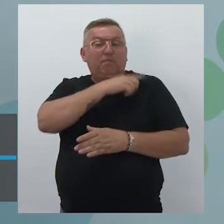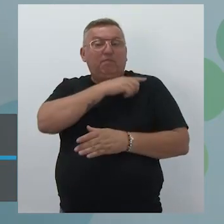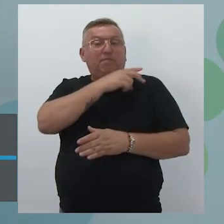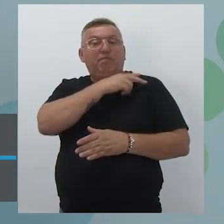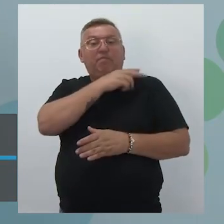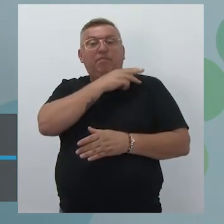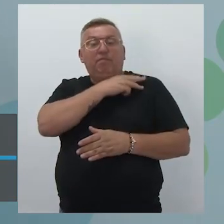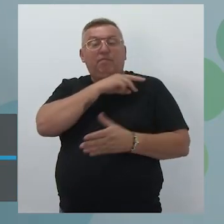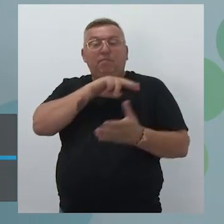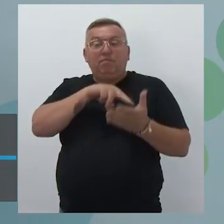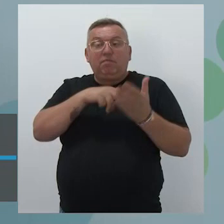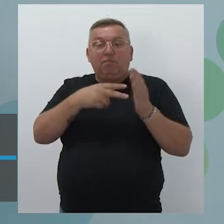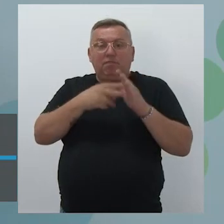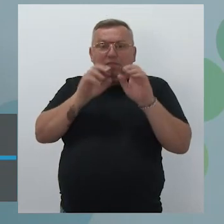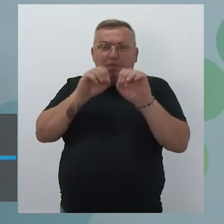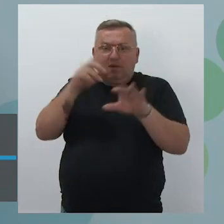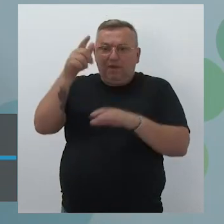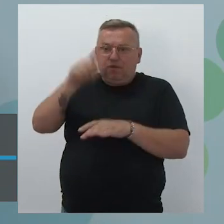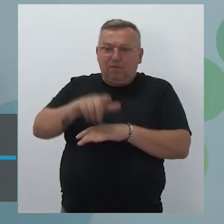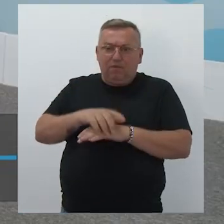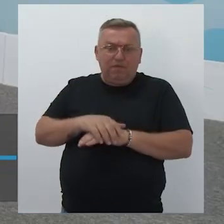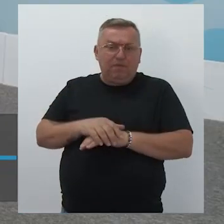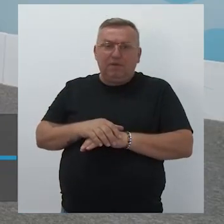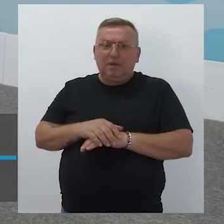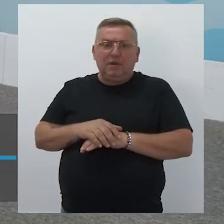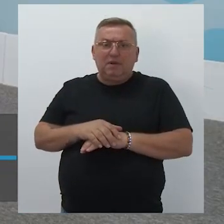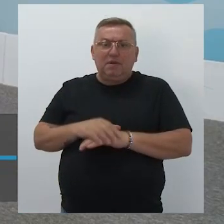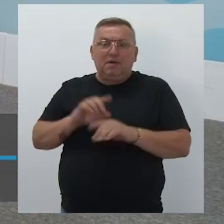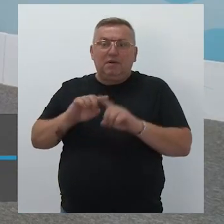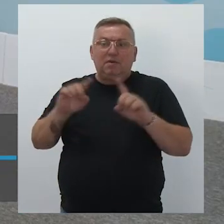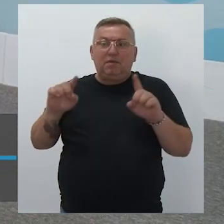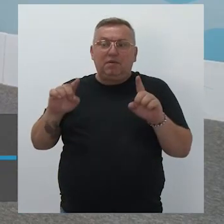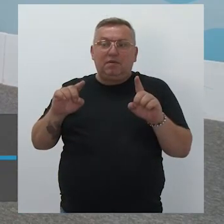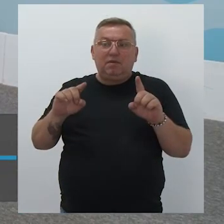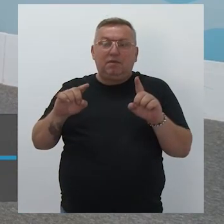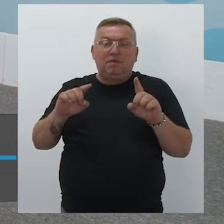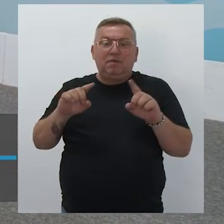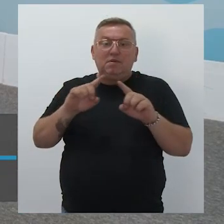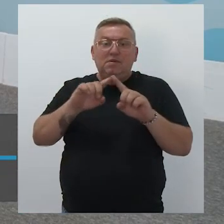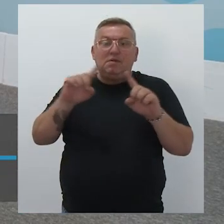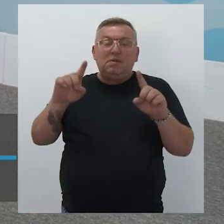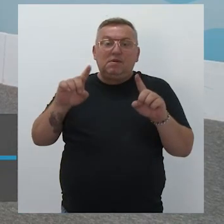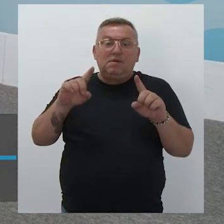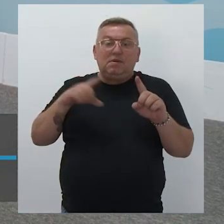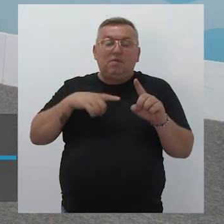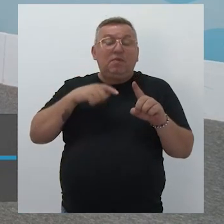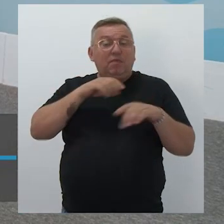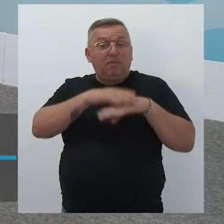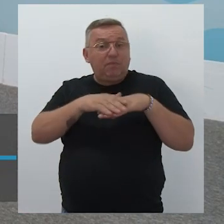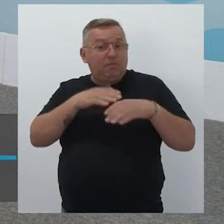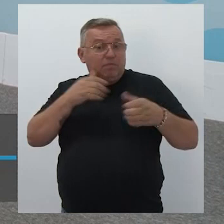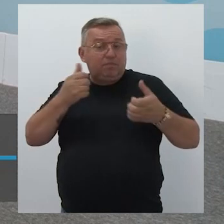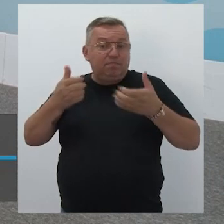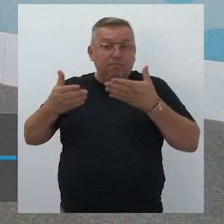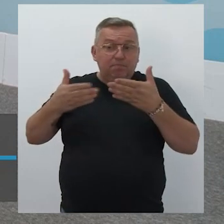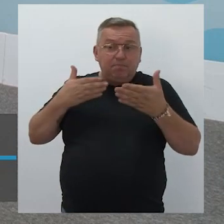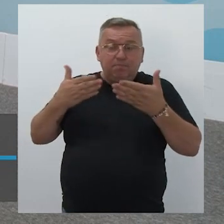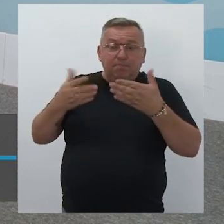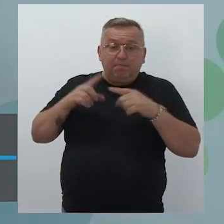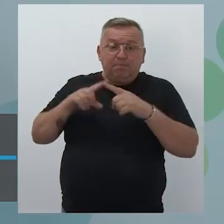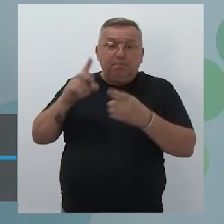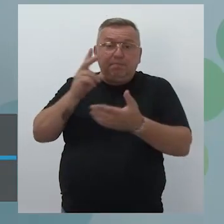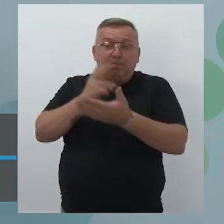Não significa ensinar de novo, não é? Mas um diálogo, uma conversa mesmo